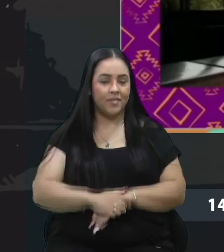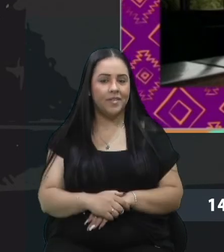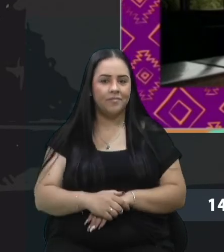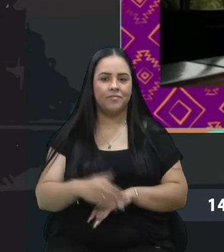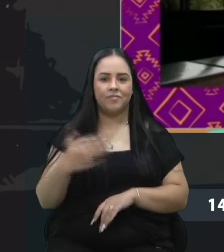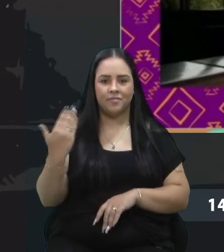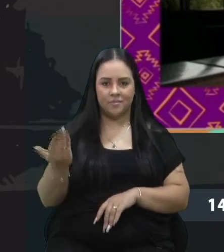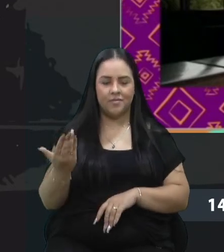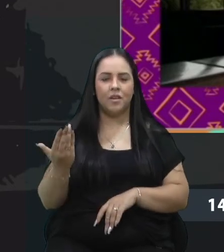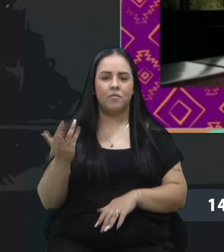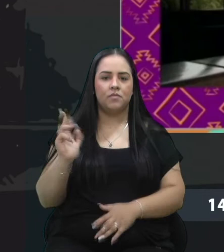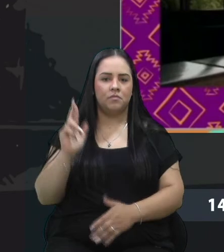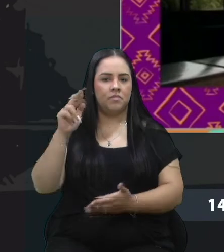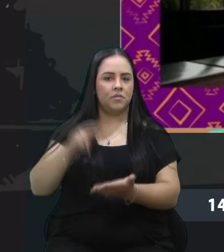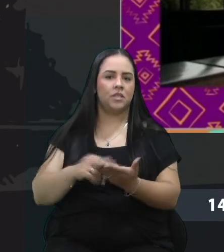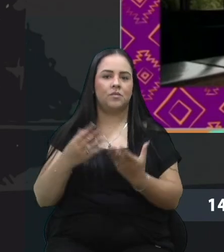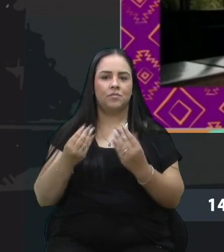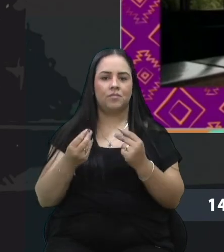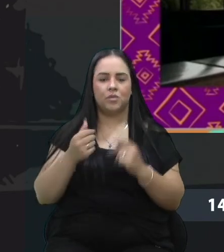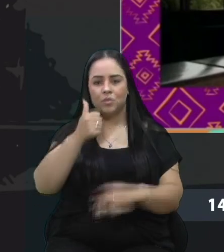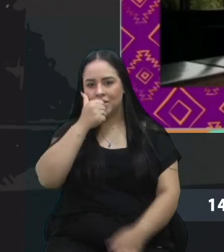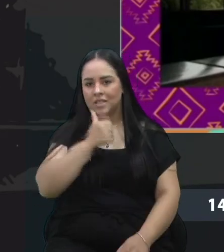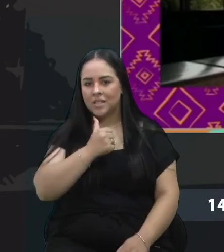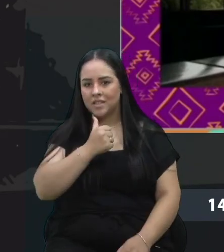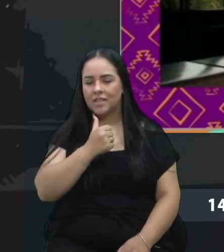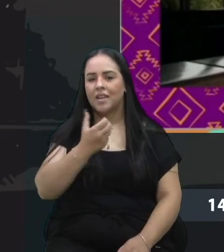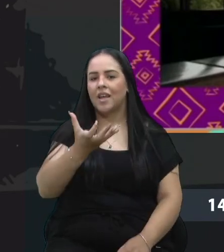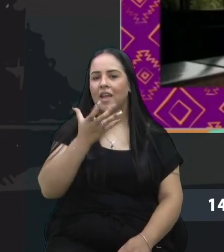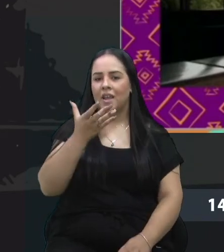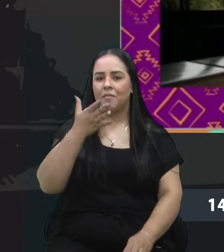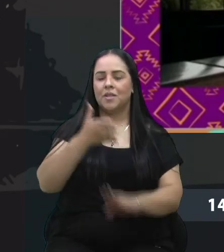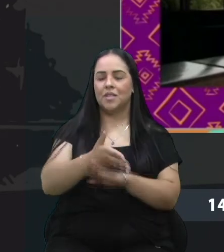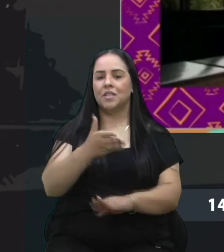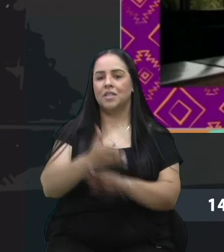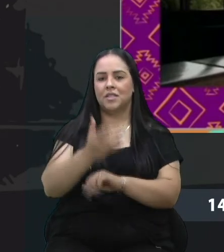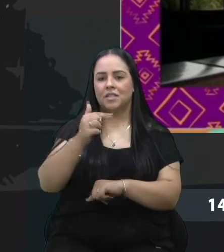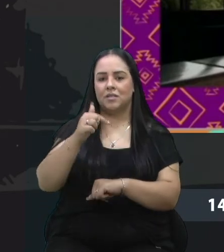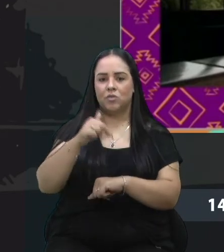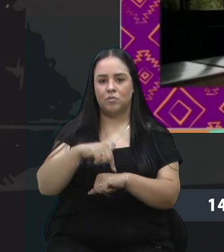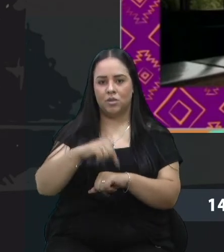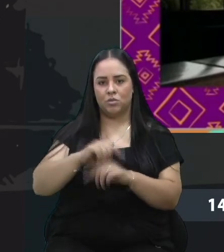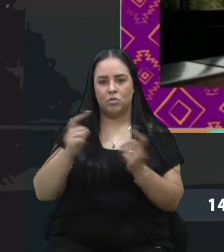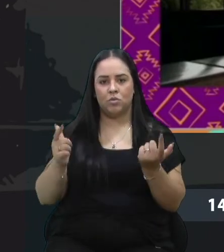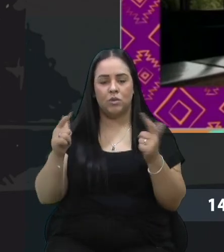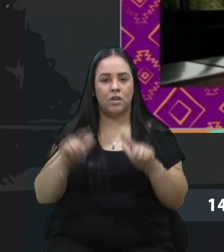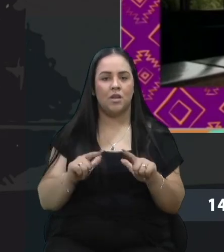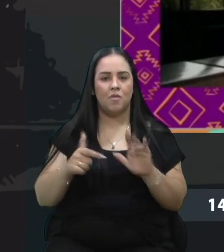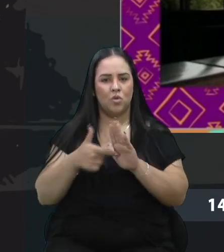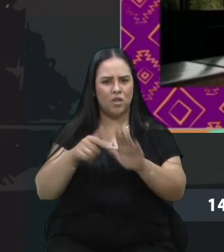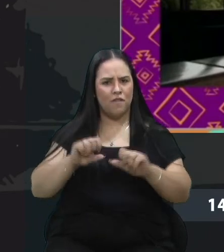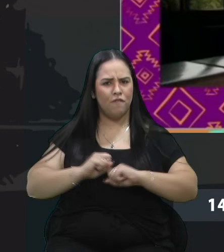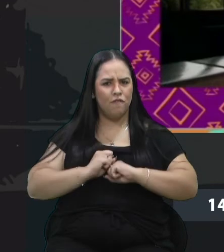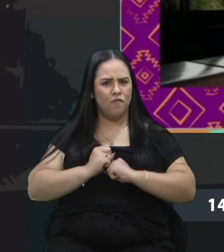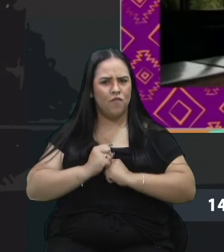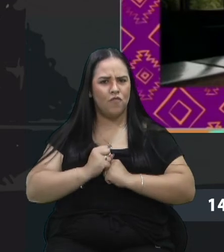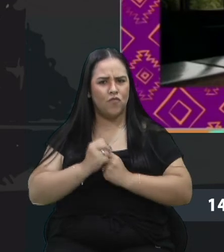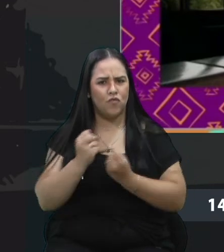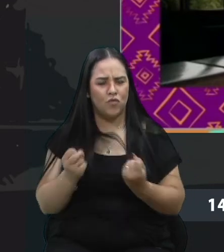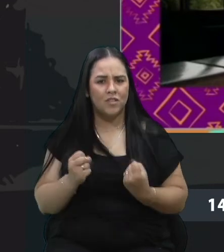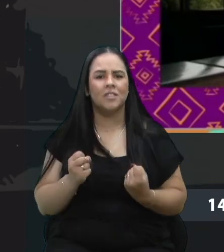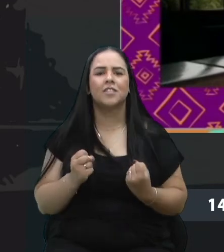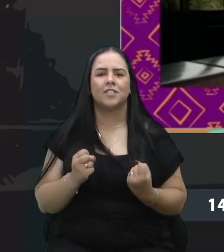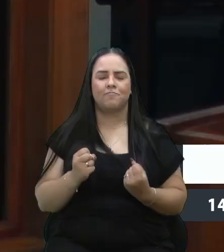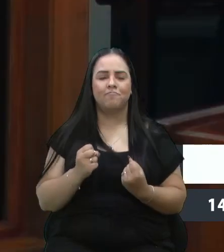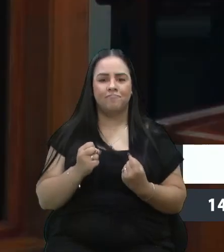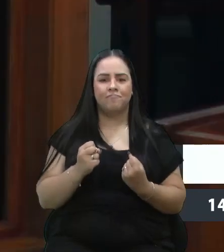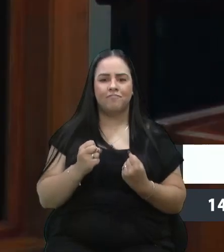para tantas mulheres que quiseram estar nesse espaço e que mostrava, né, força, garra, determinação, poder